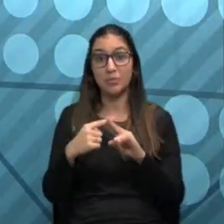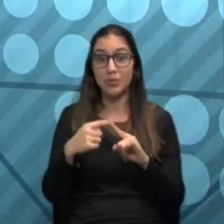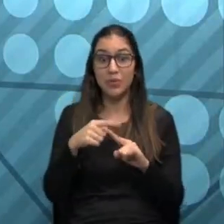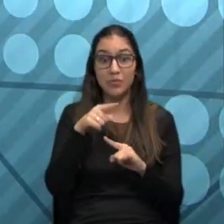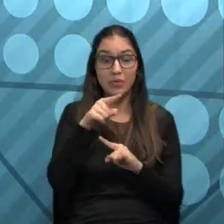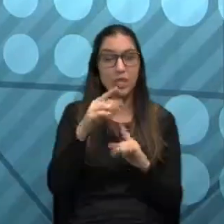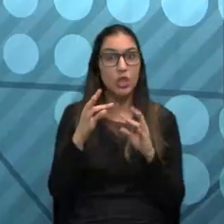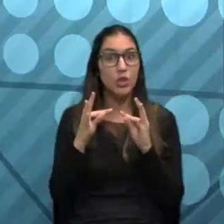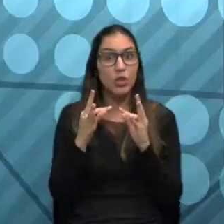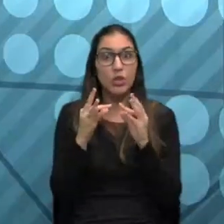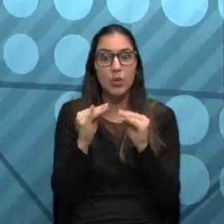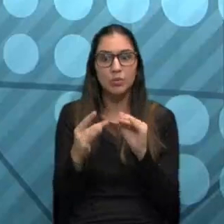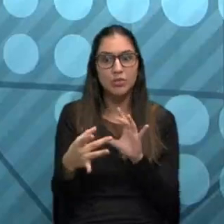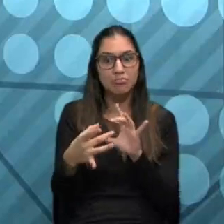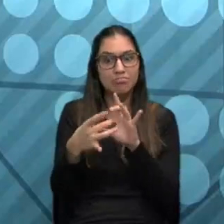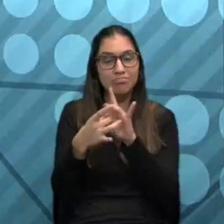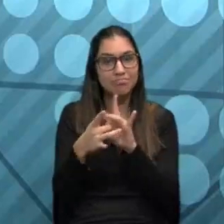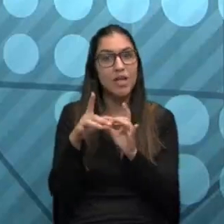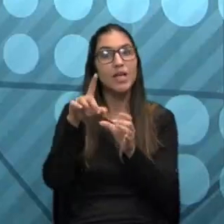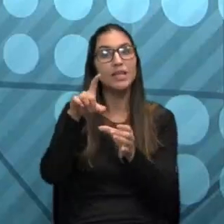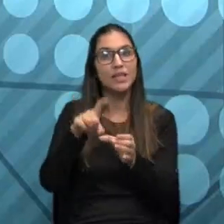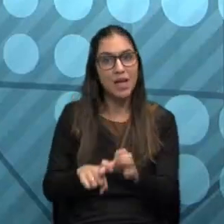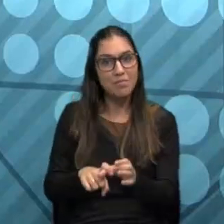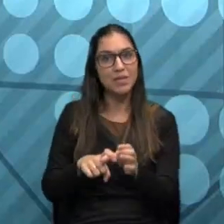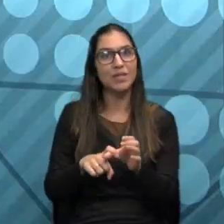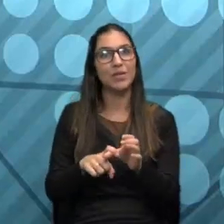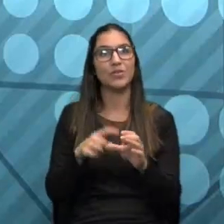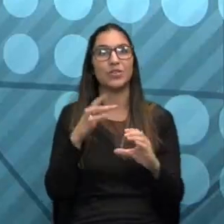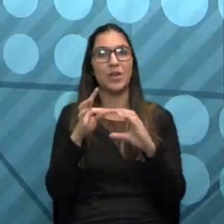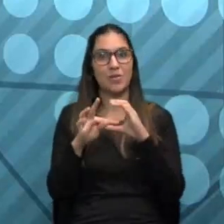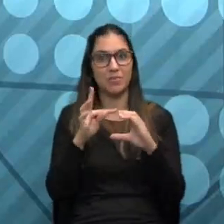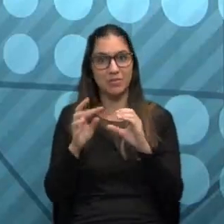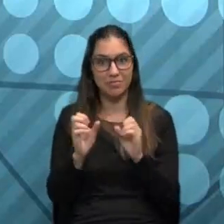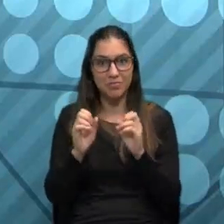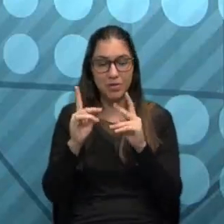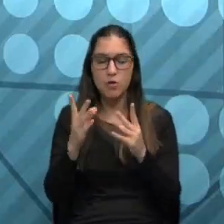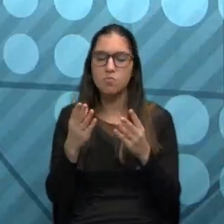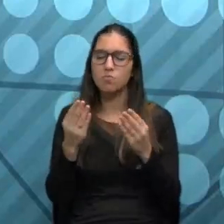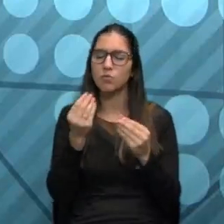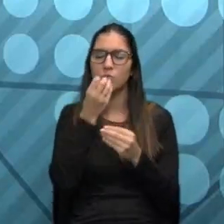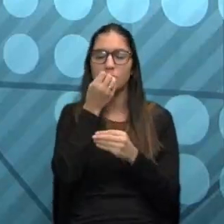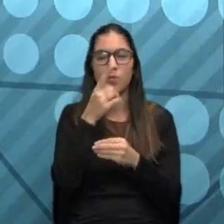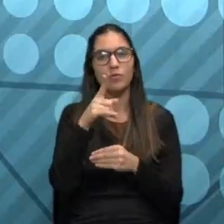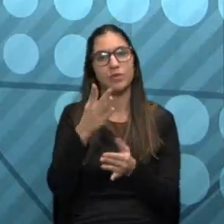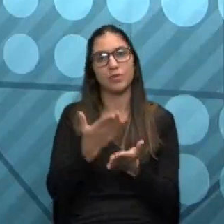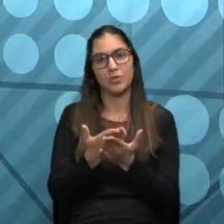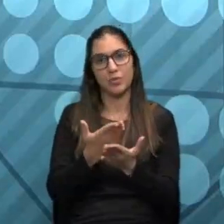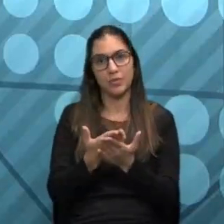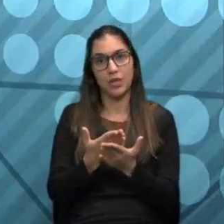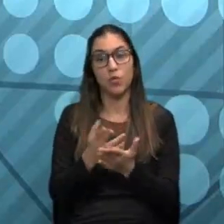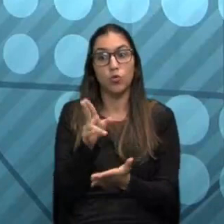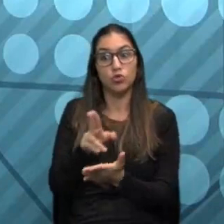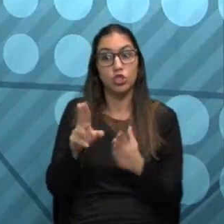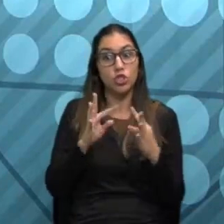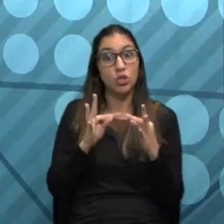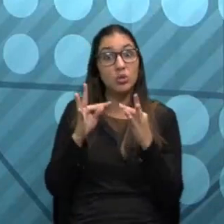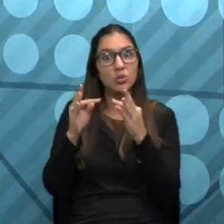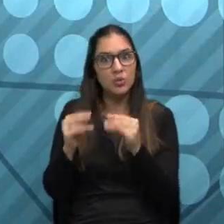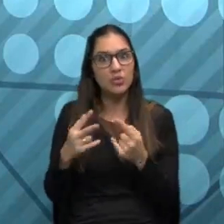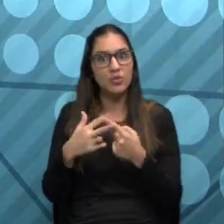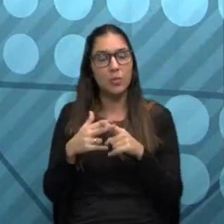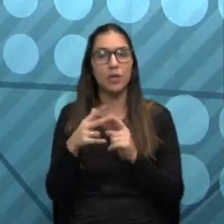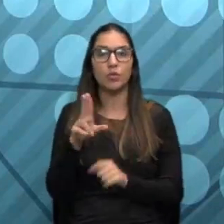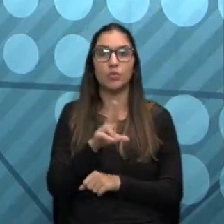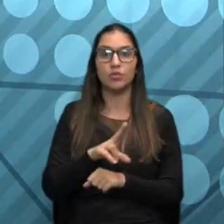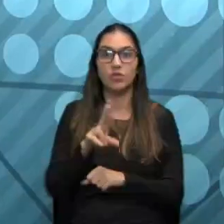está totalmente atrelado e dependente da telecomunicação. Então, por isso, vale muito a pena você estudar. Utilize todas as ferramentas,